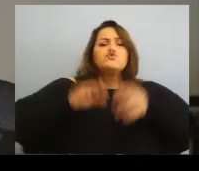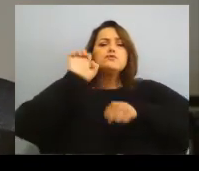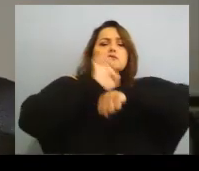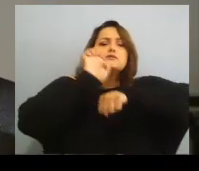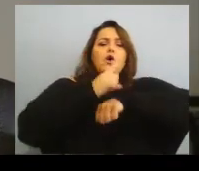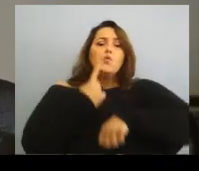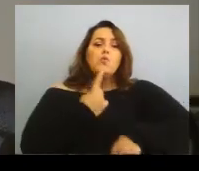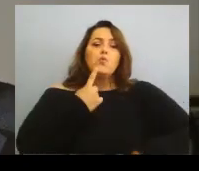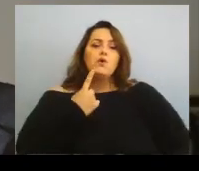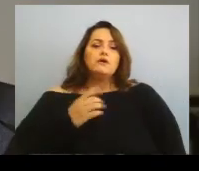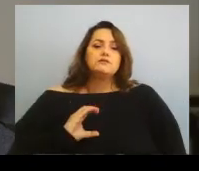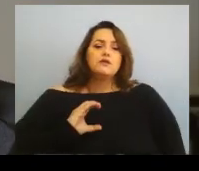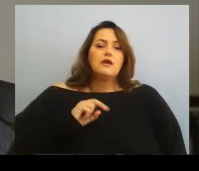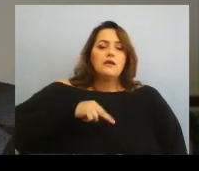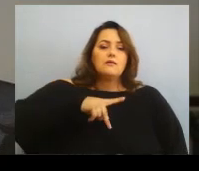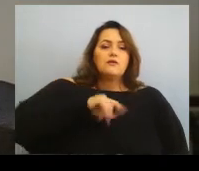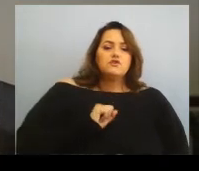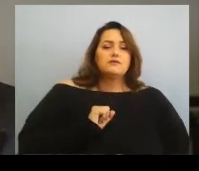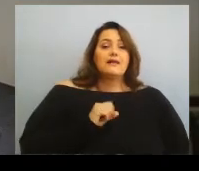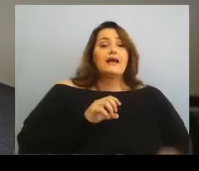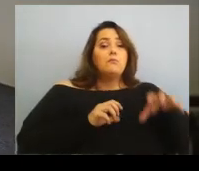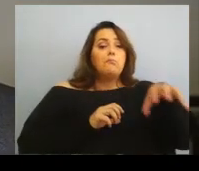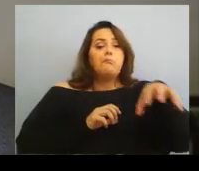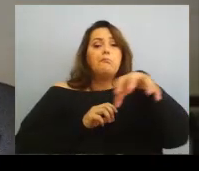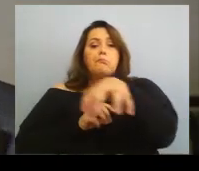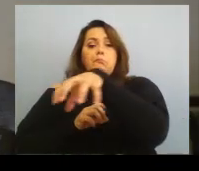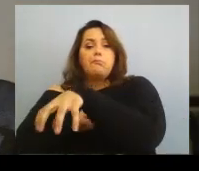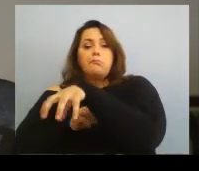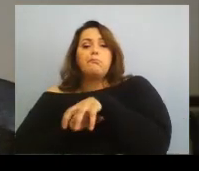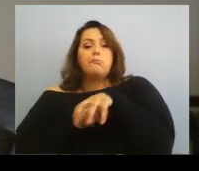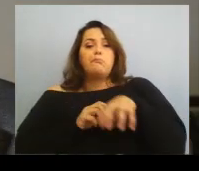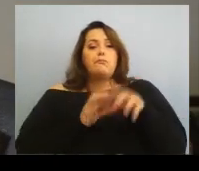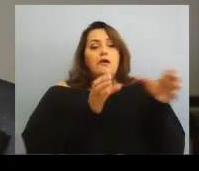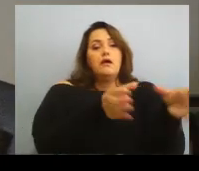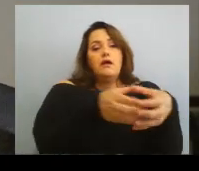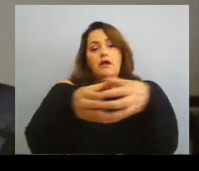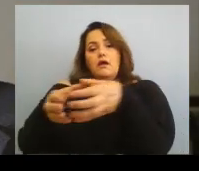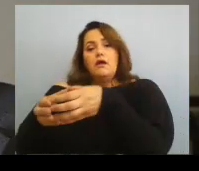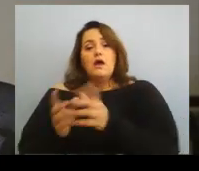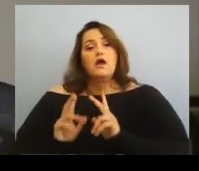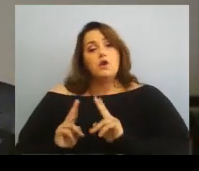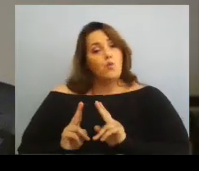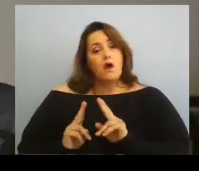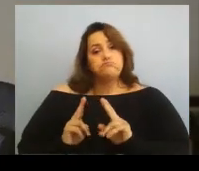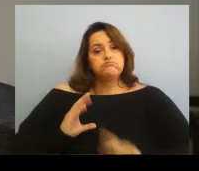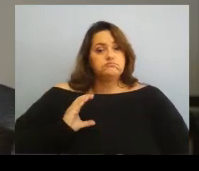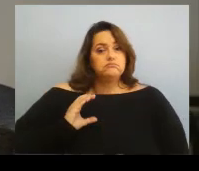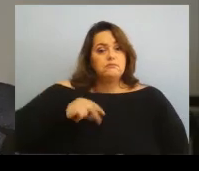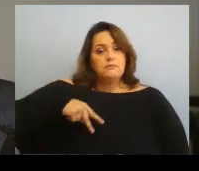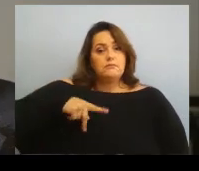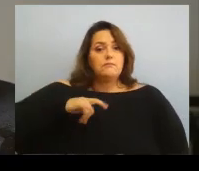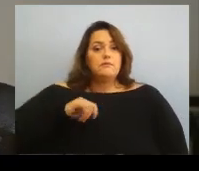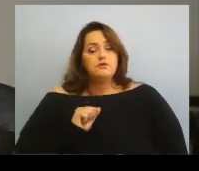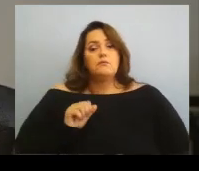um CNPJ. Cada unidade civil é uma unidade com o mesmo CNPJ. Para você